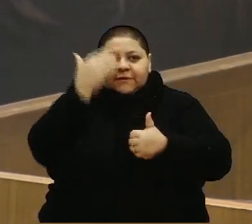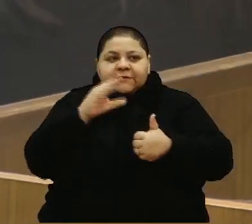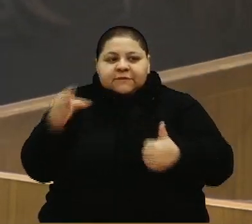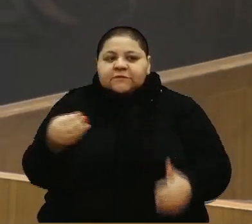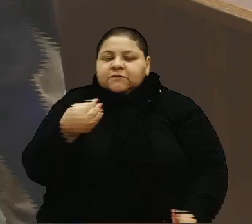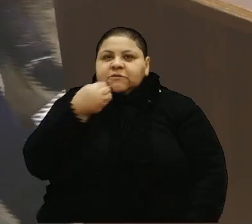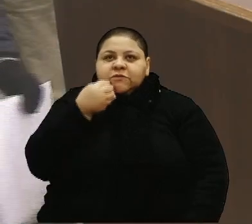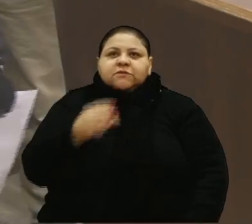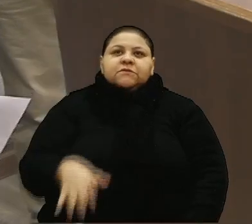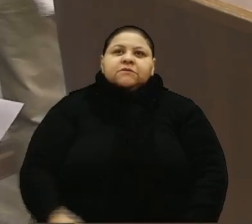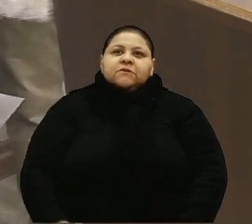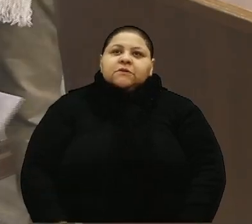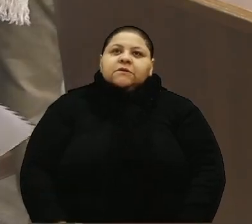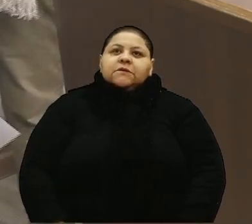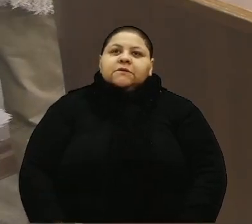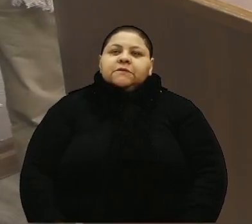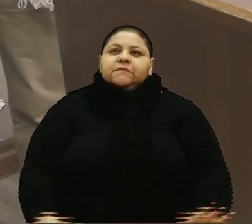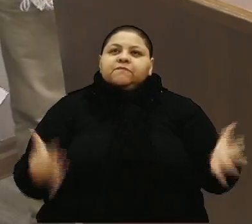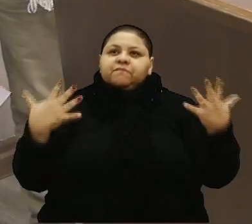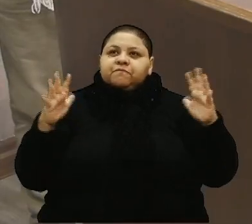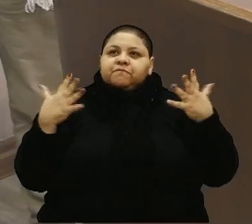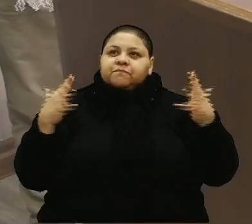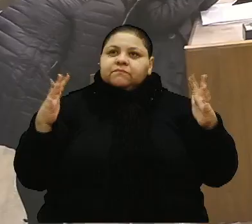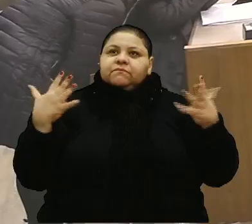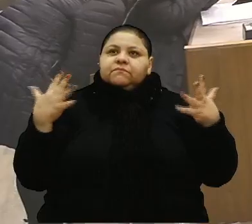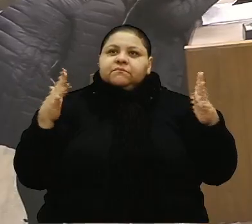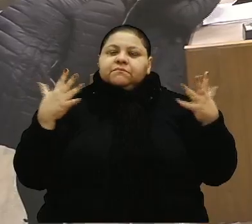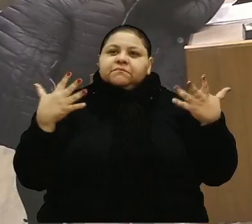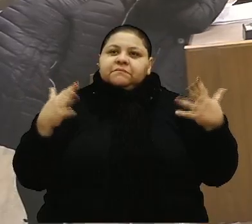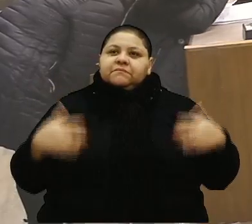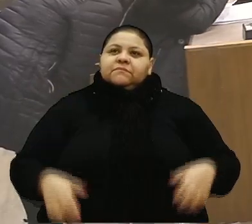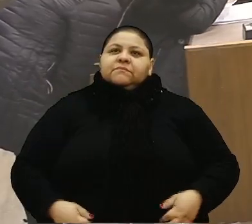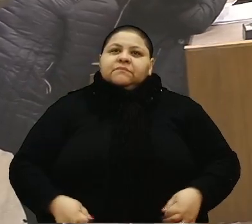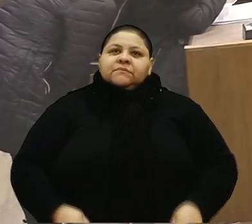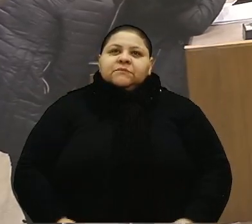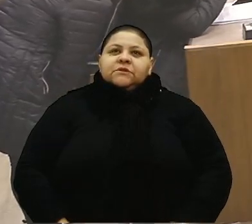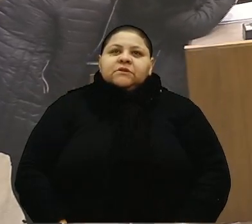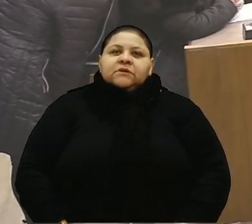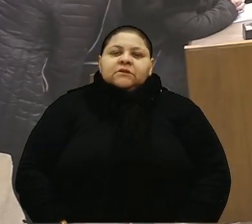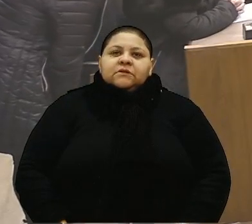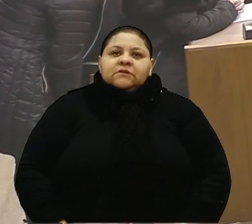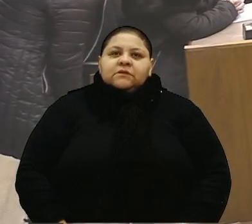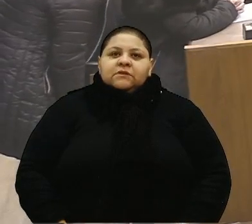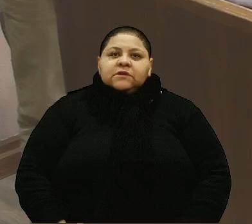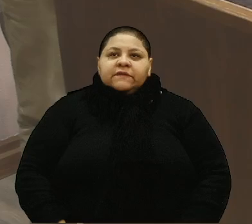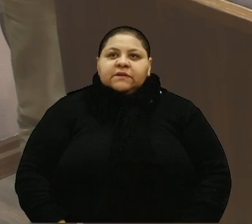oportunidade. Próximo. Falou bonito, agora foi vez.